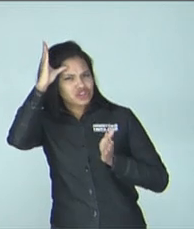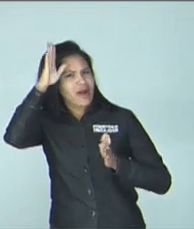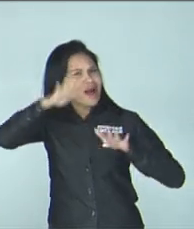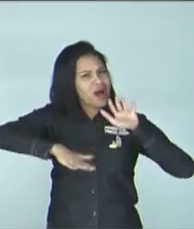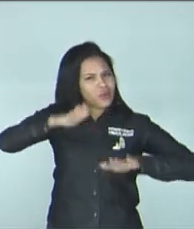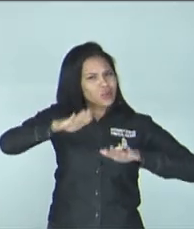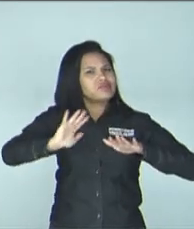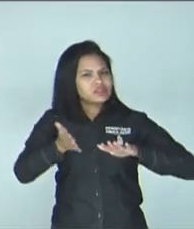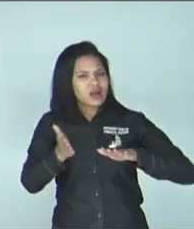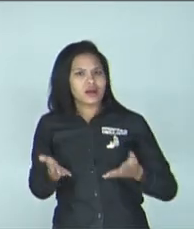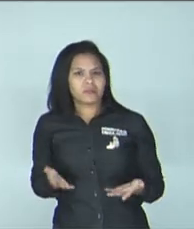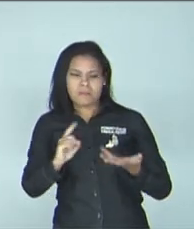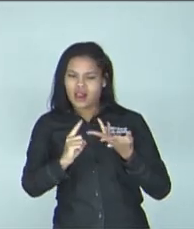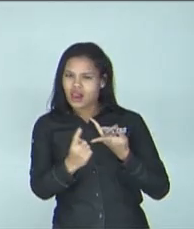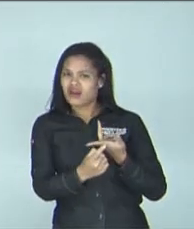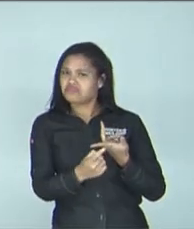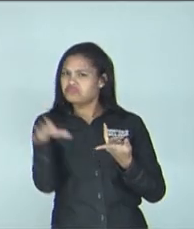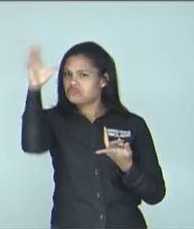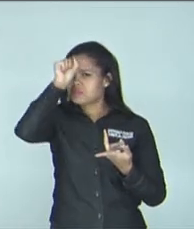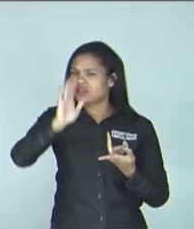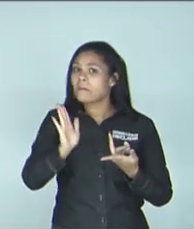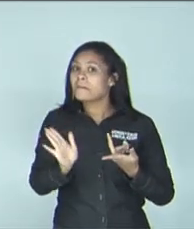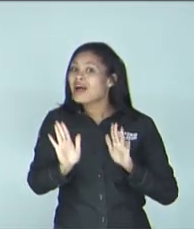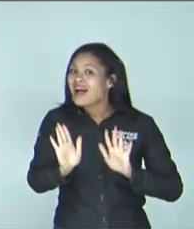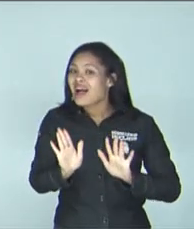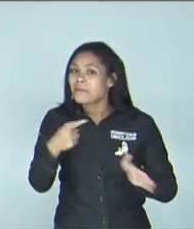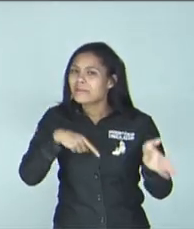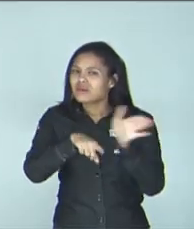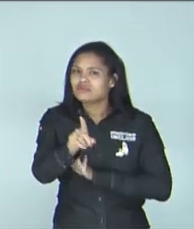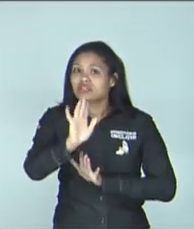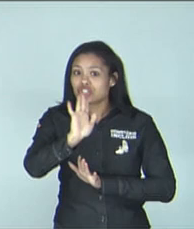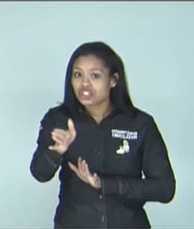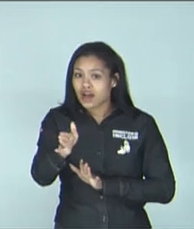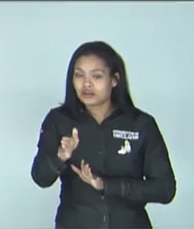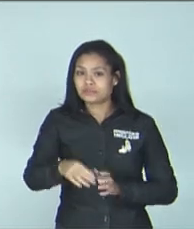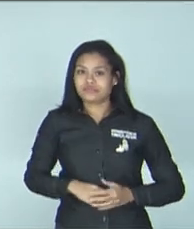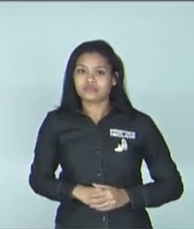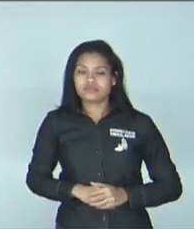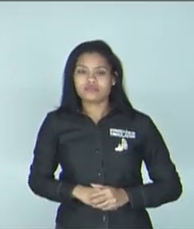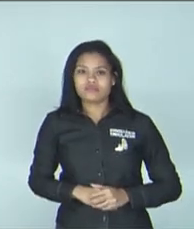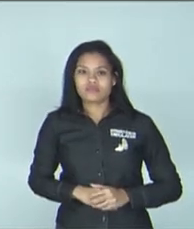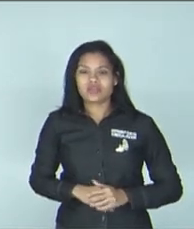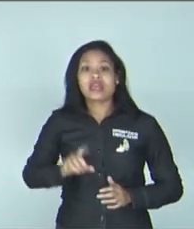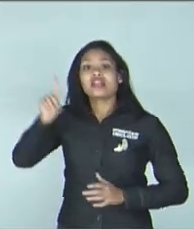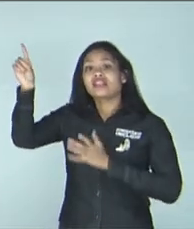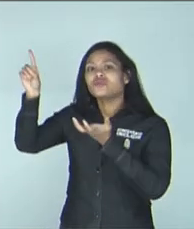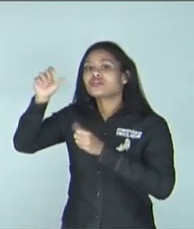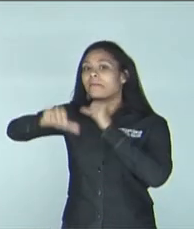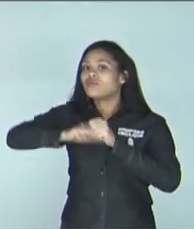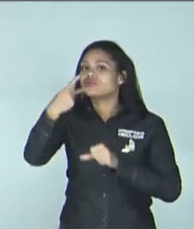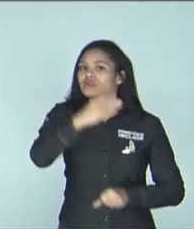que eu quero fazer é se você já mudou tutu o que deus quer mudar na sua vida